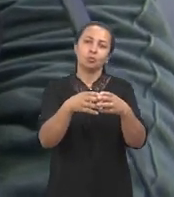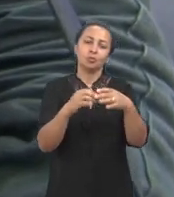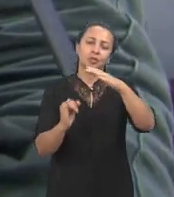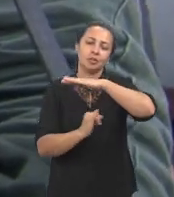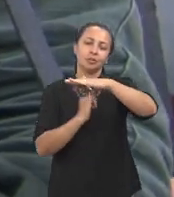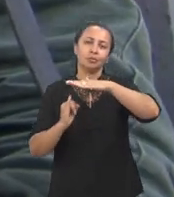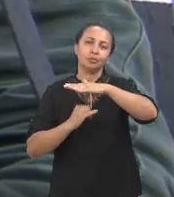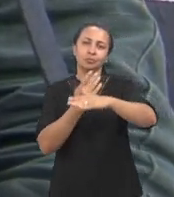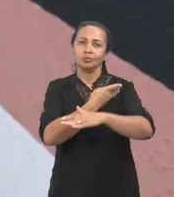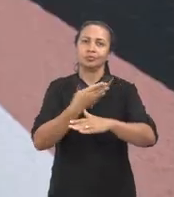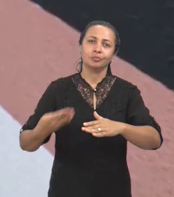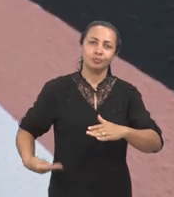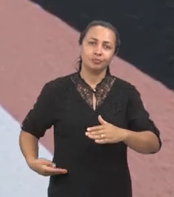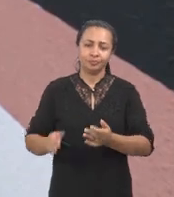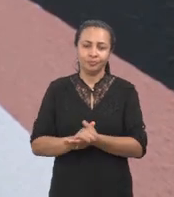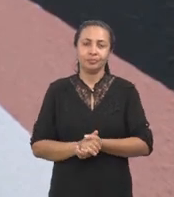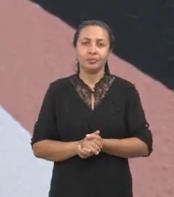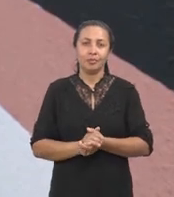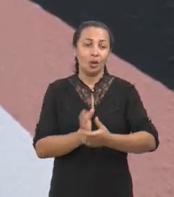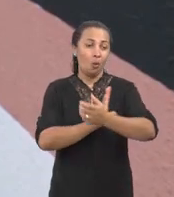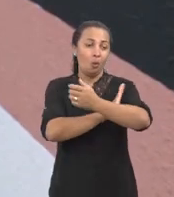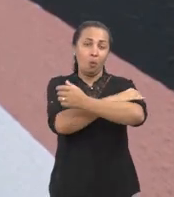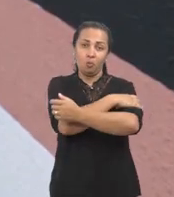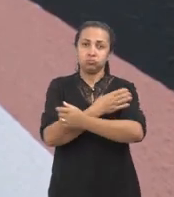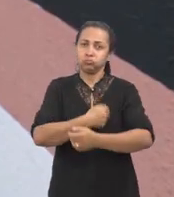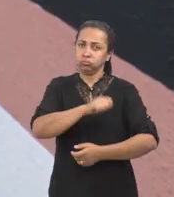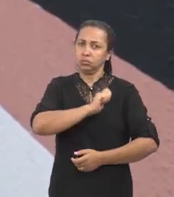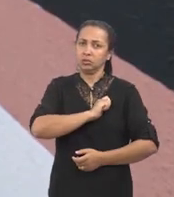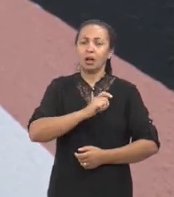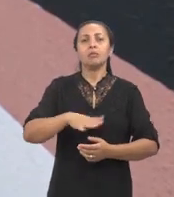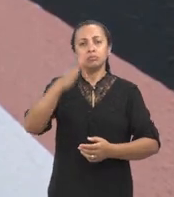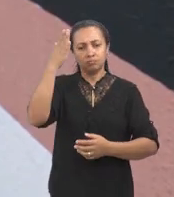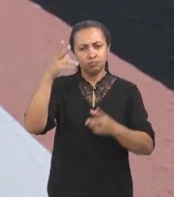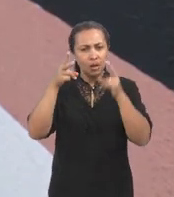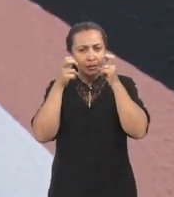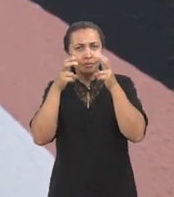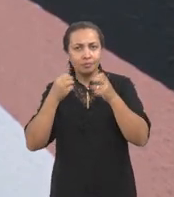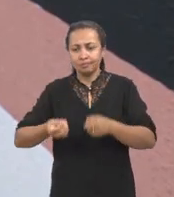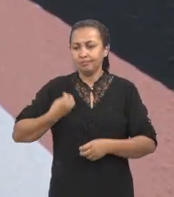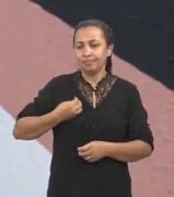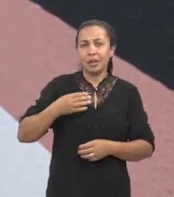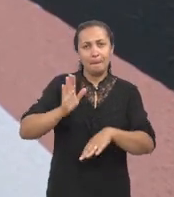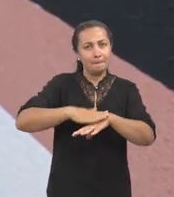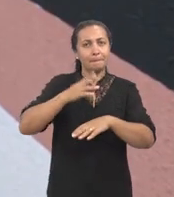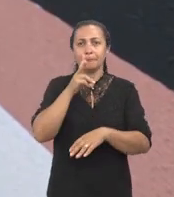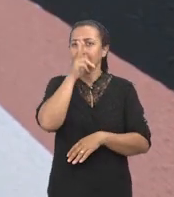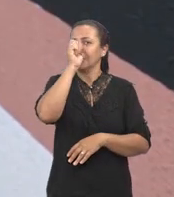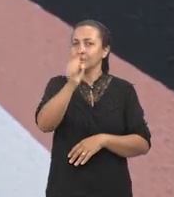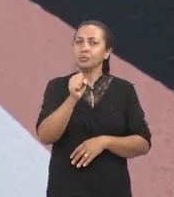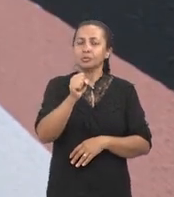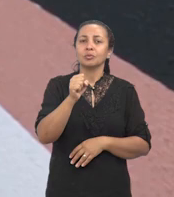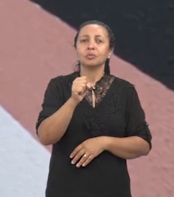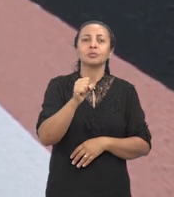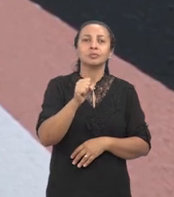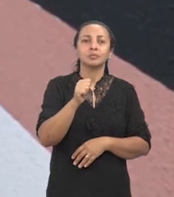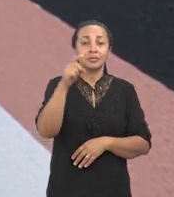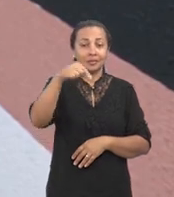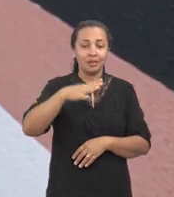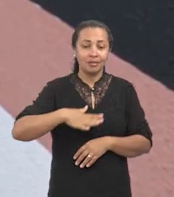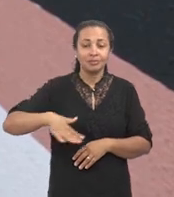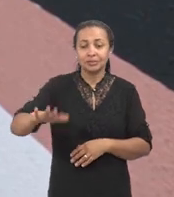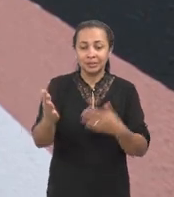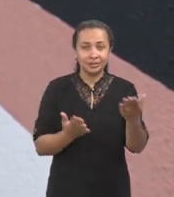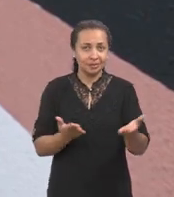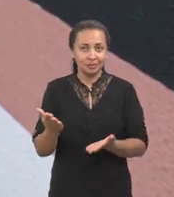na Instituição os policiais eles percebem essa presença mais forte da